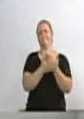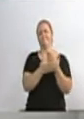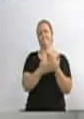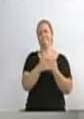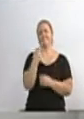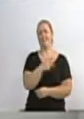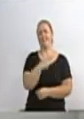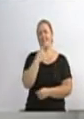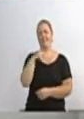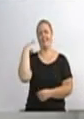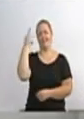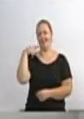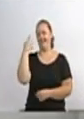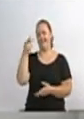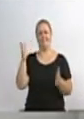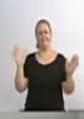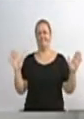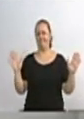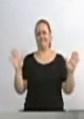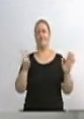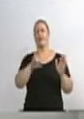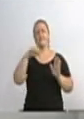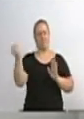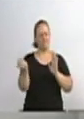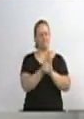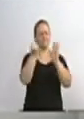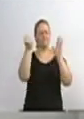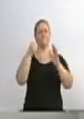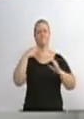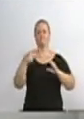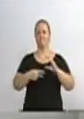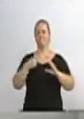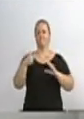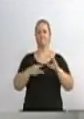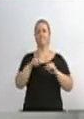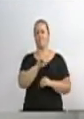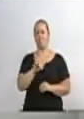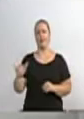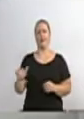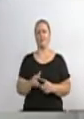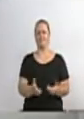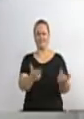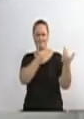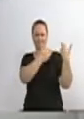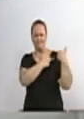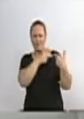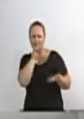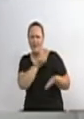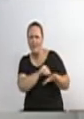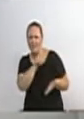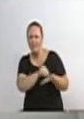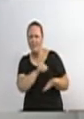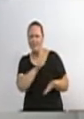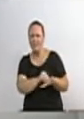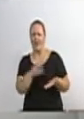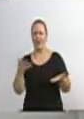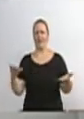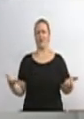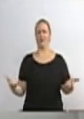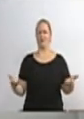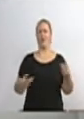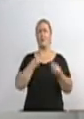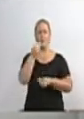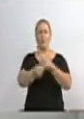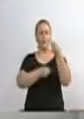sua ação política. Vai ficar registrado aqui nessa casa. A sua irresponsabilidade coloca em xeque